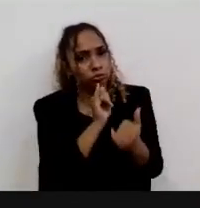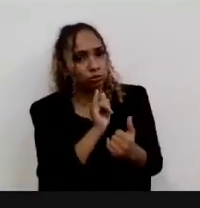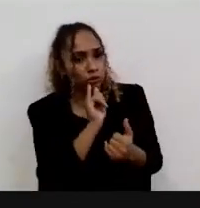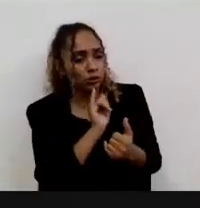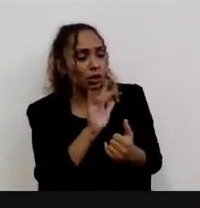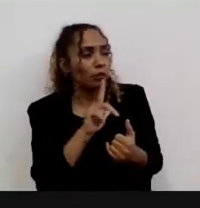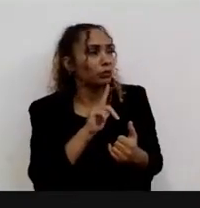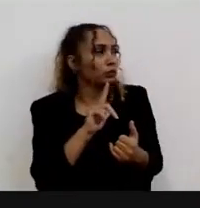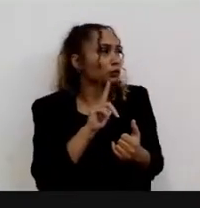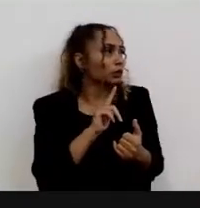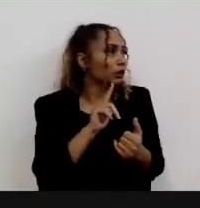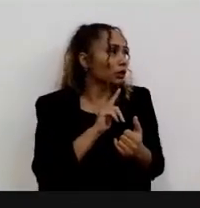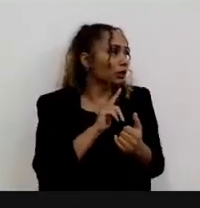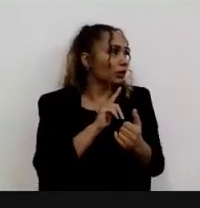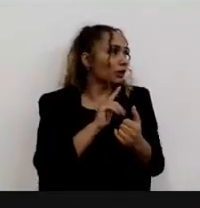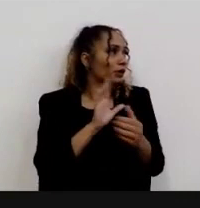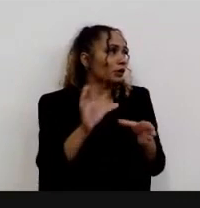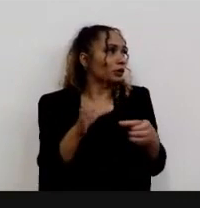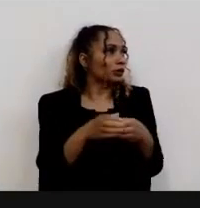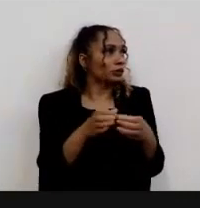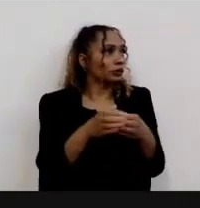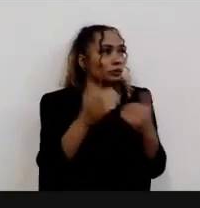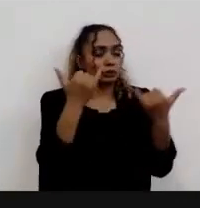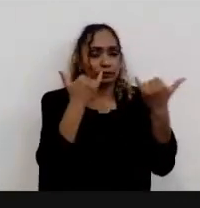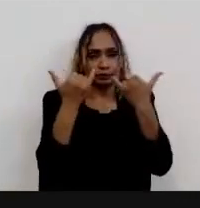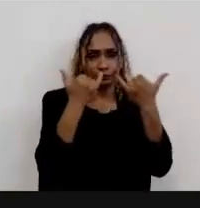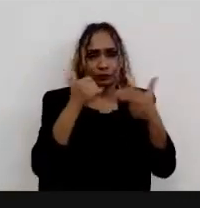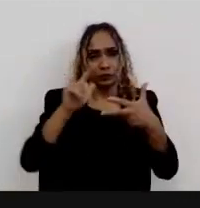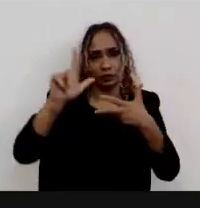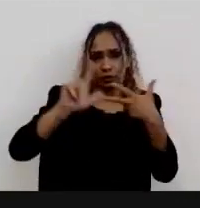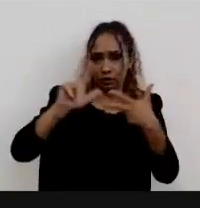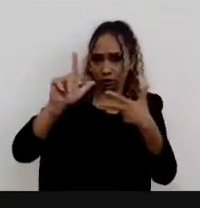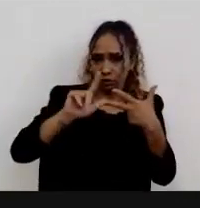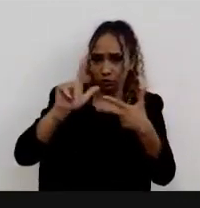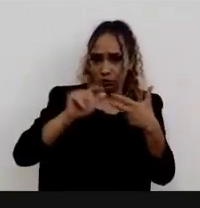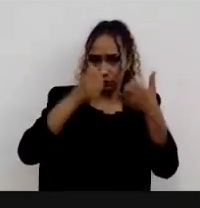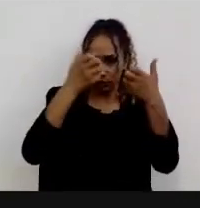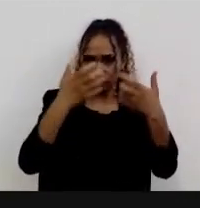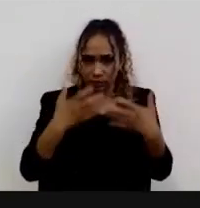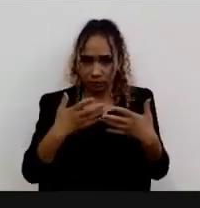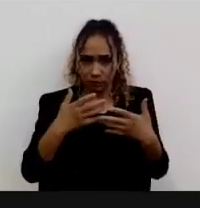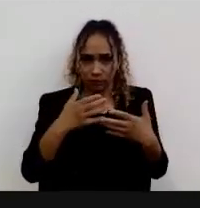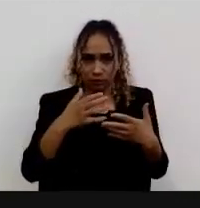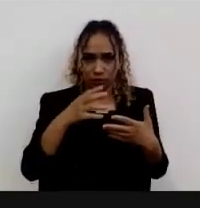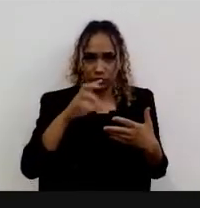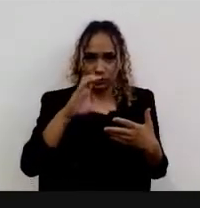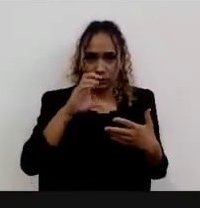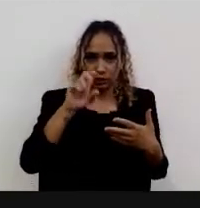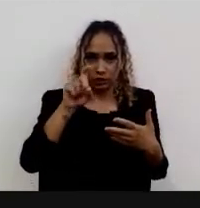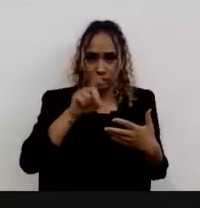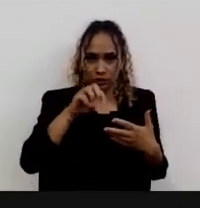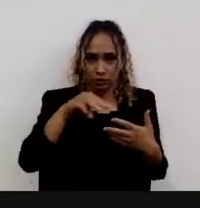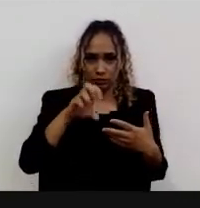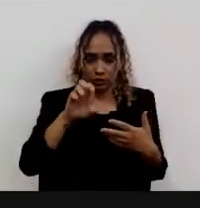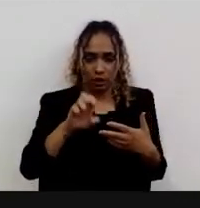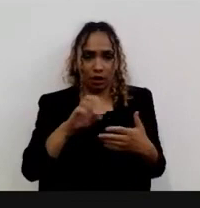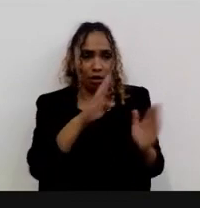pegou o conjunto de dados abertos legislatura, ele está descrito em XML, que é essa primeira